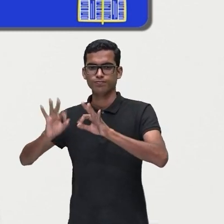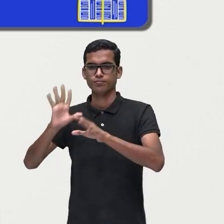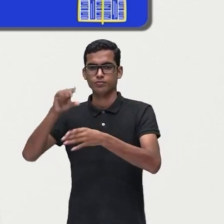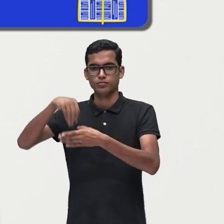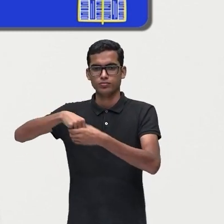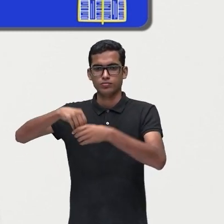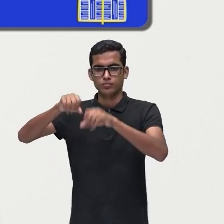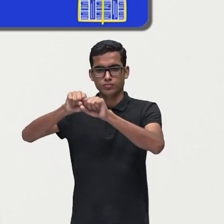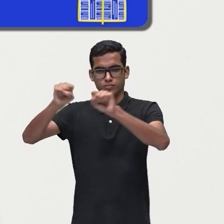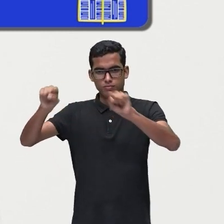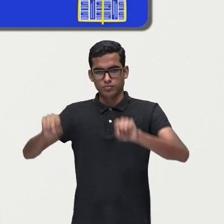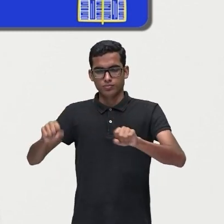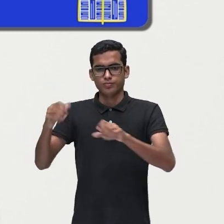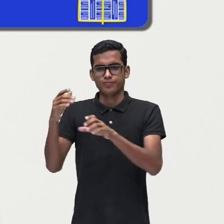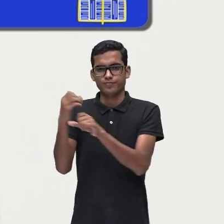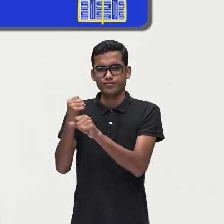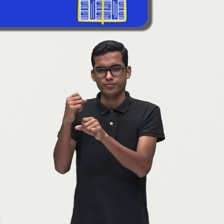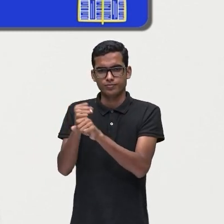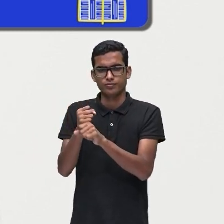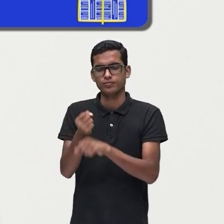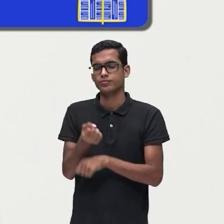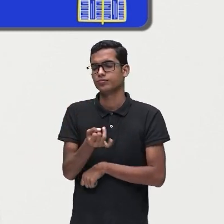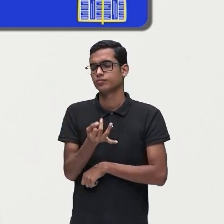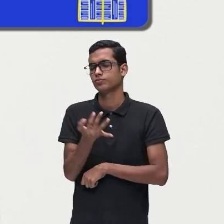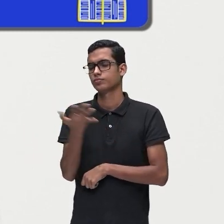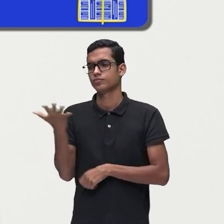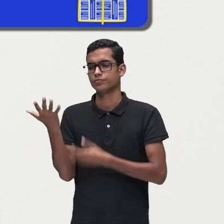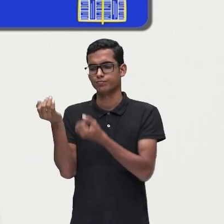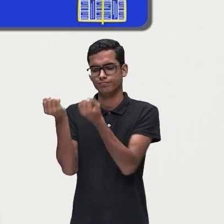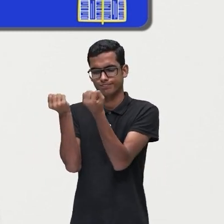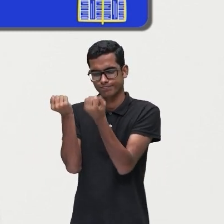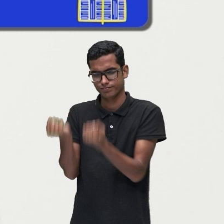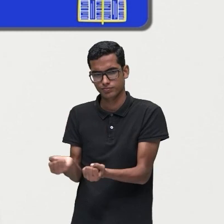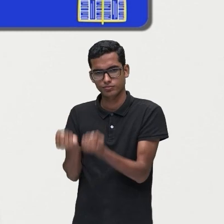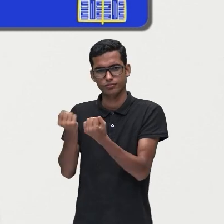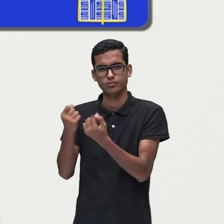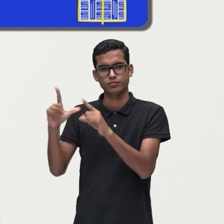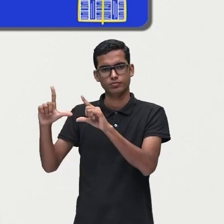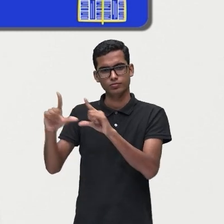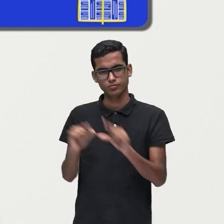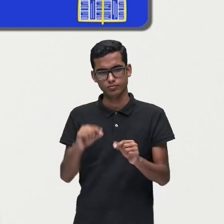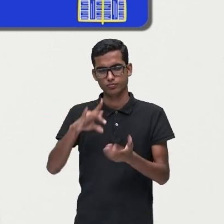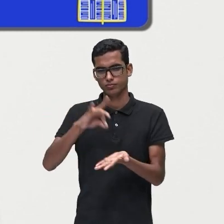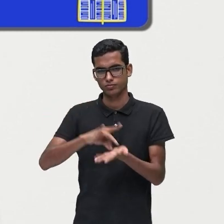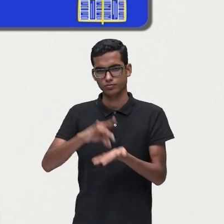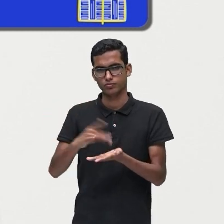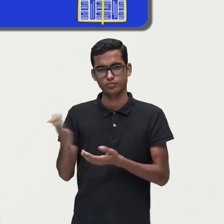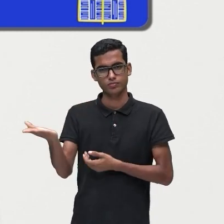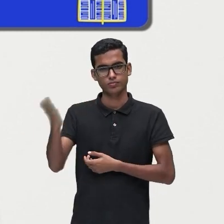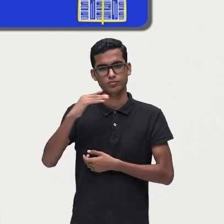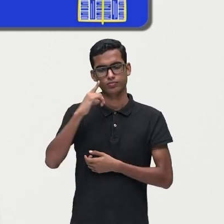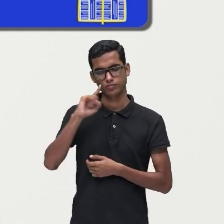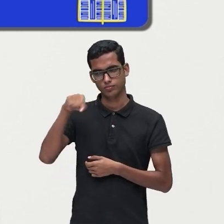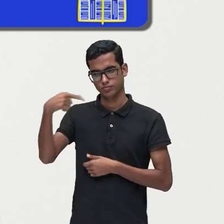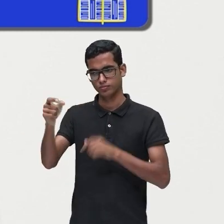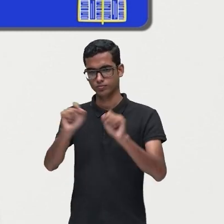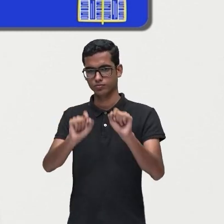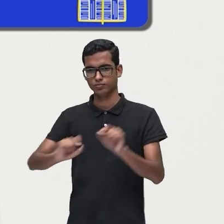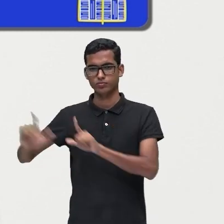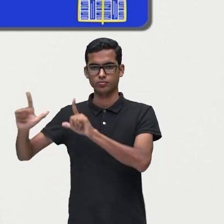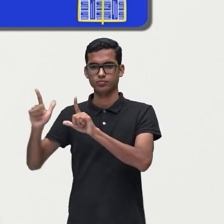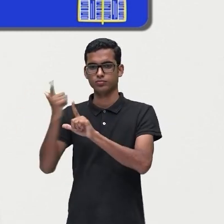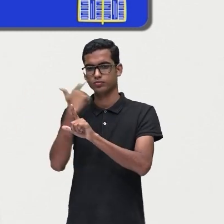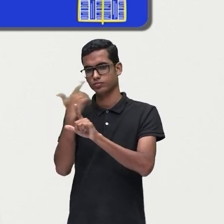sistema para calcular o quanto esse peso estava sendo reduzido. Vamos à nossa próxima cartela. Vamos ver